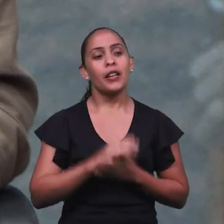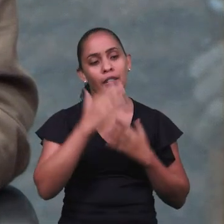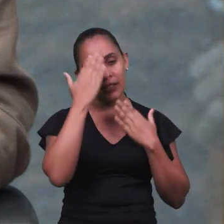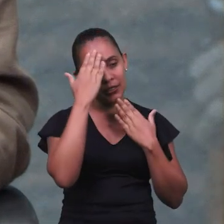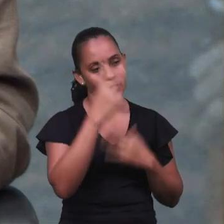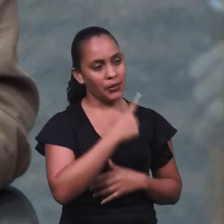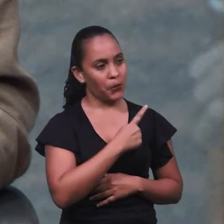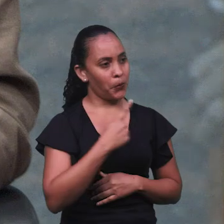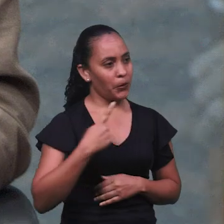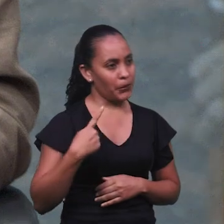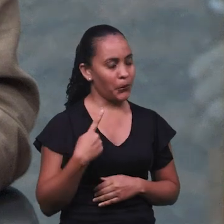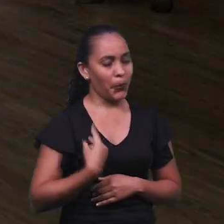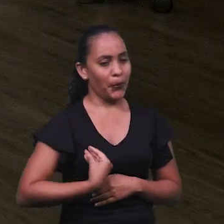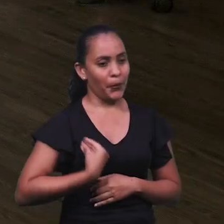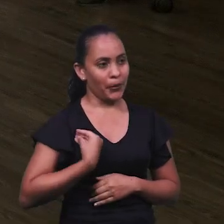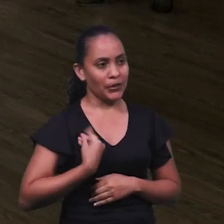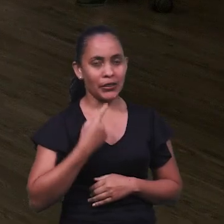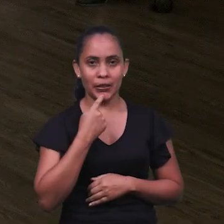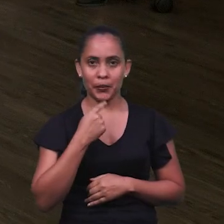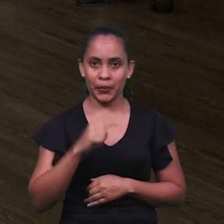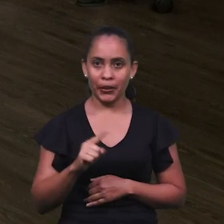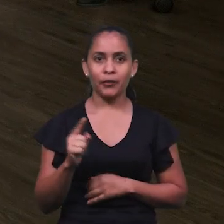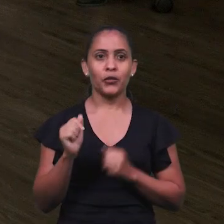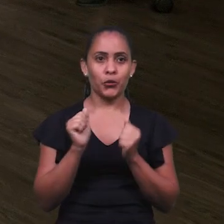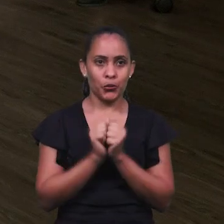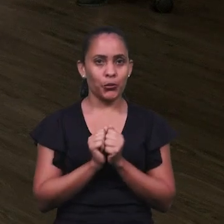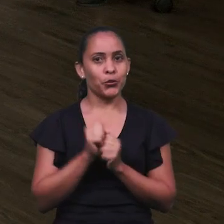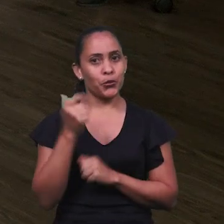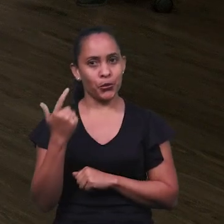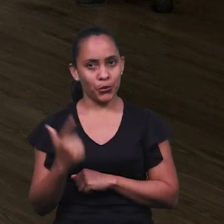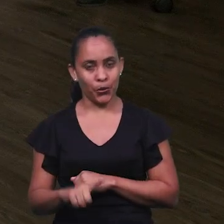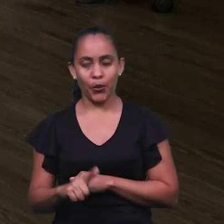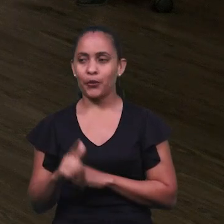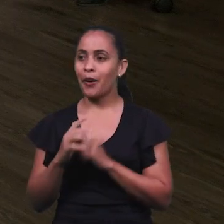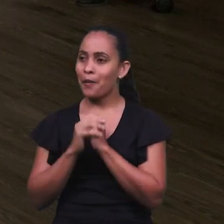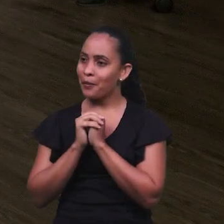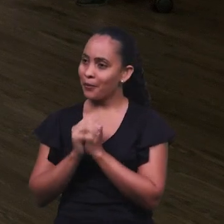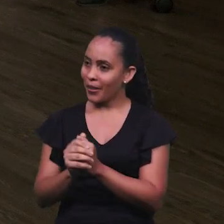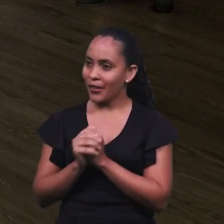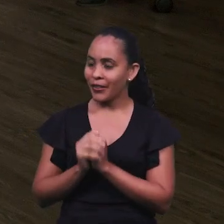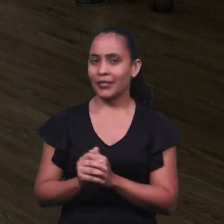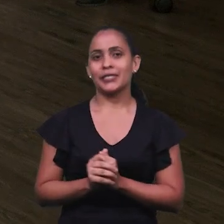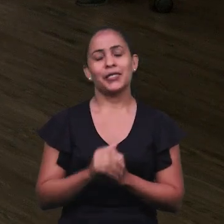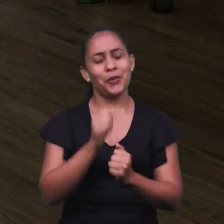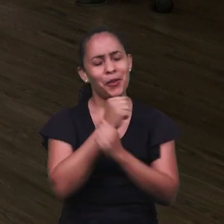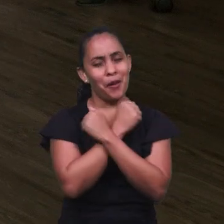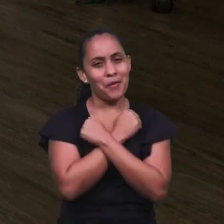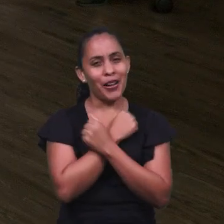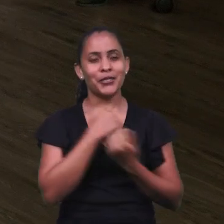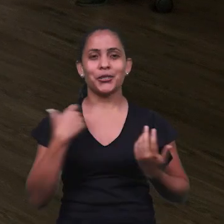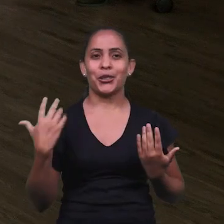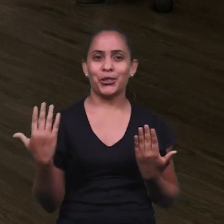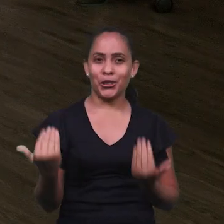agradecer ao pastor Douglas pela presença. Semana que vem, se Deus quiser, a gente está junto de novo. Amém, pastor Josias.